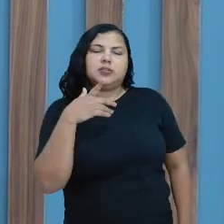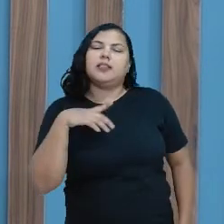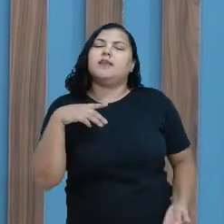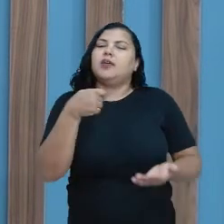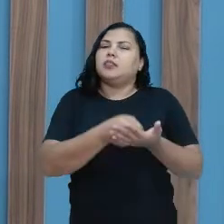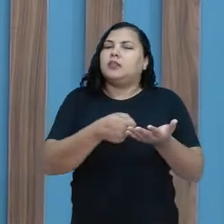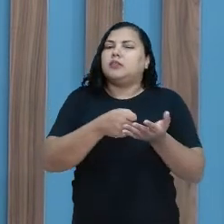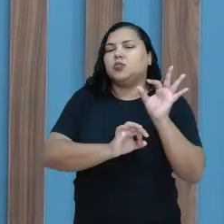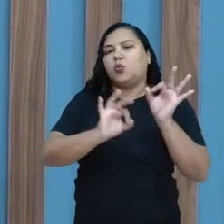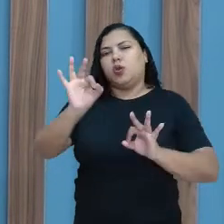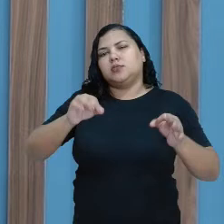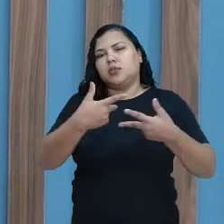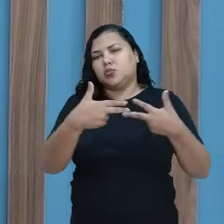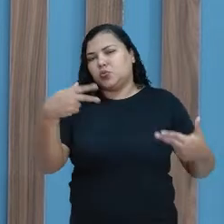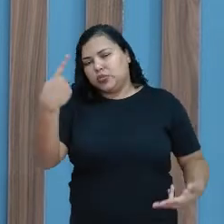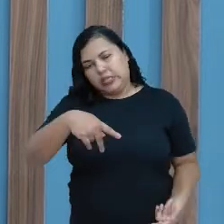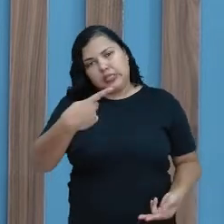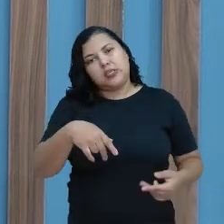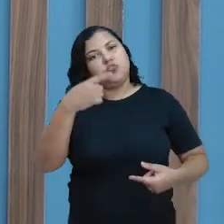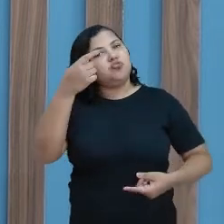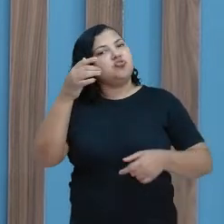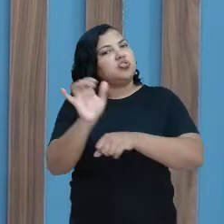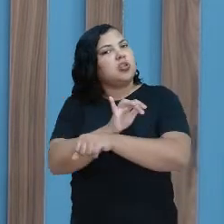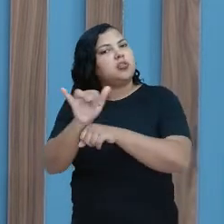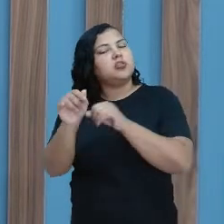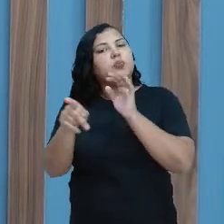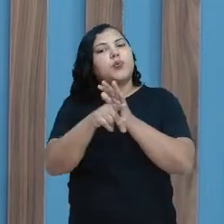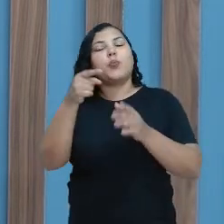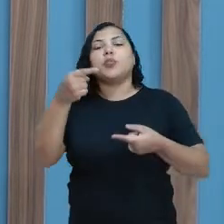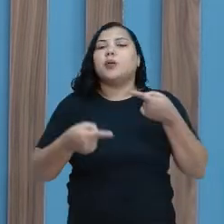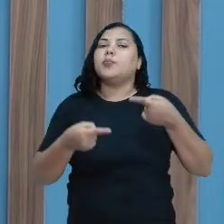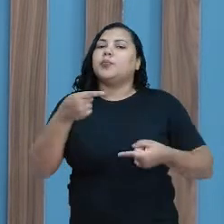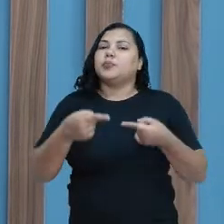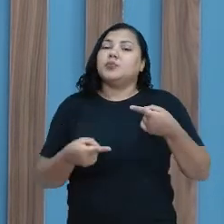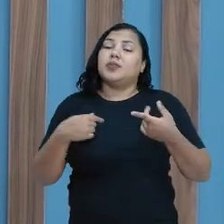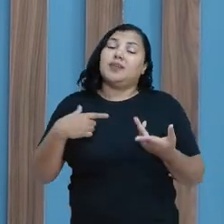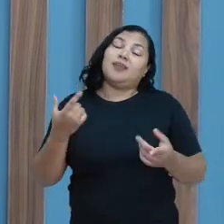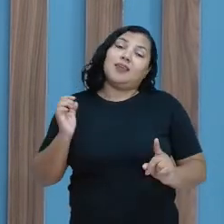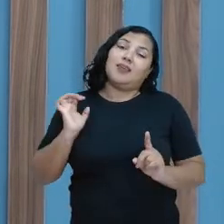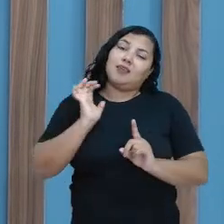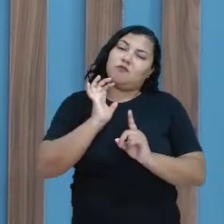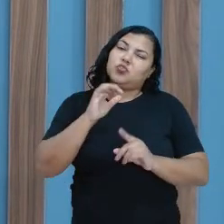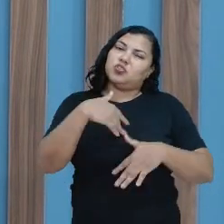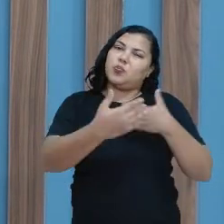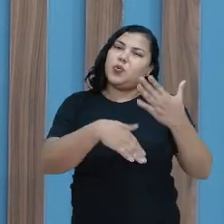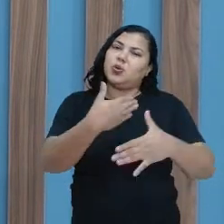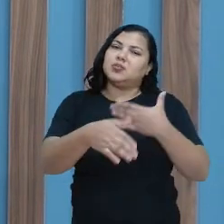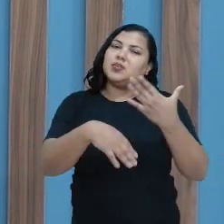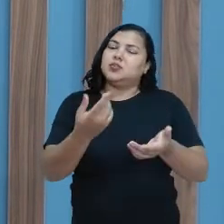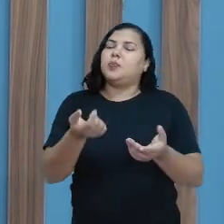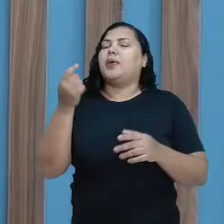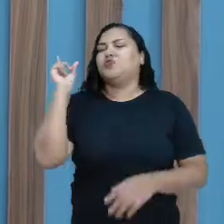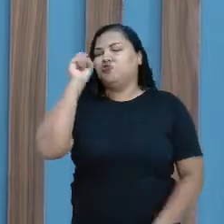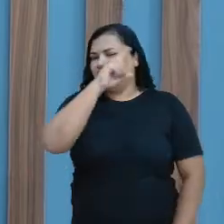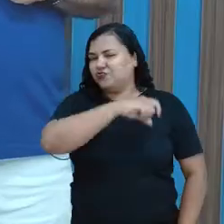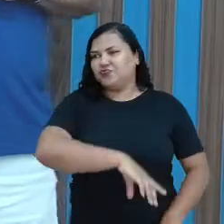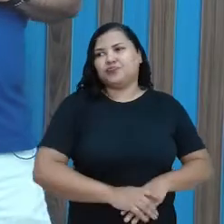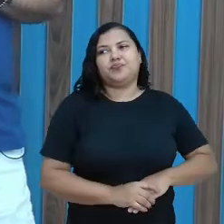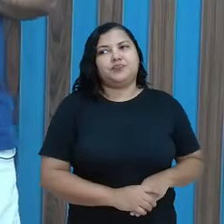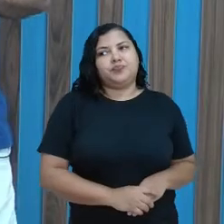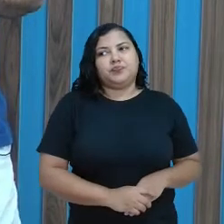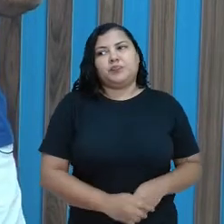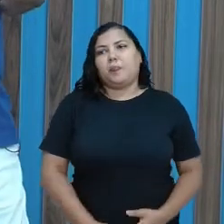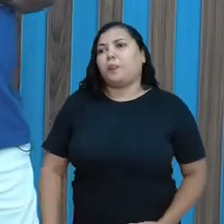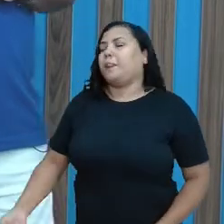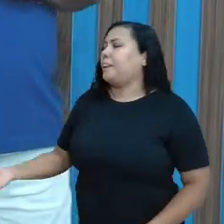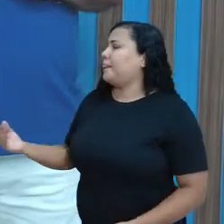pouco de uma estratégia política, mas que isso vai reverberar aí num processo um pouquinho mais complicado. E tem